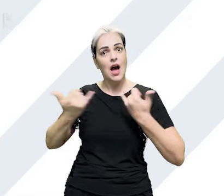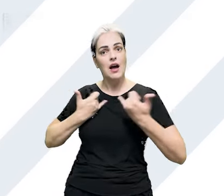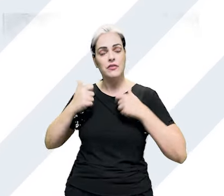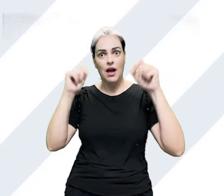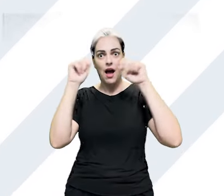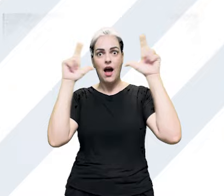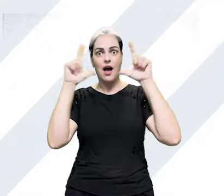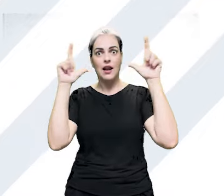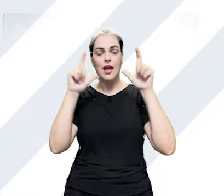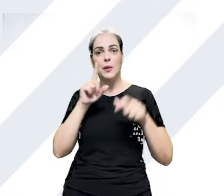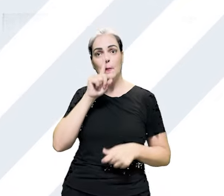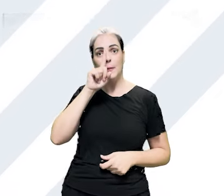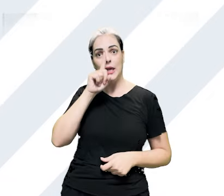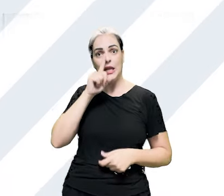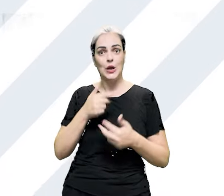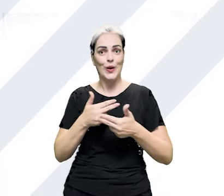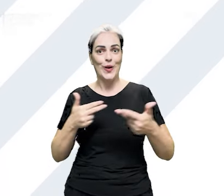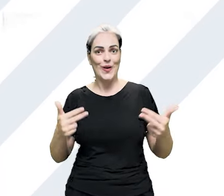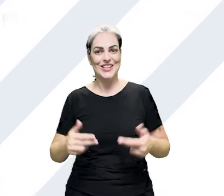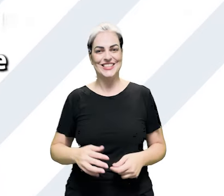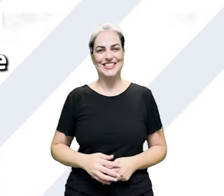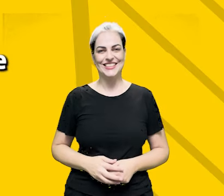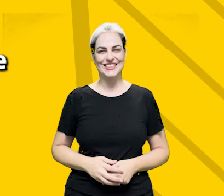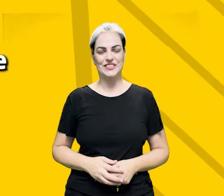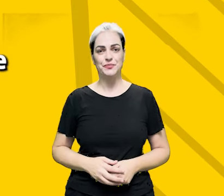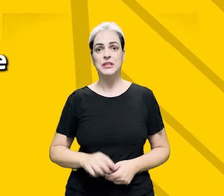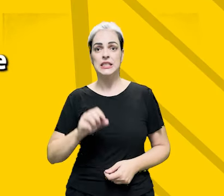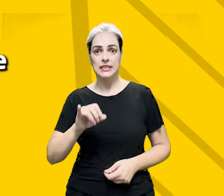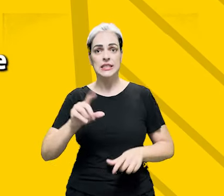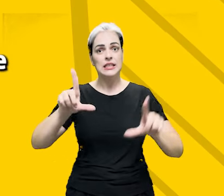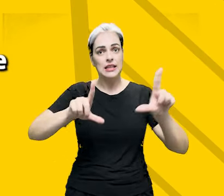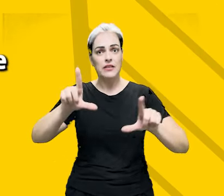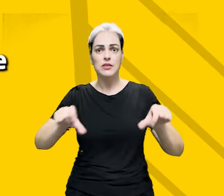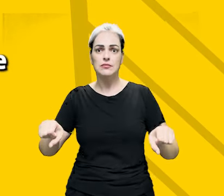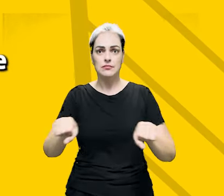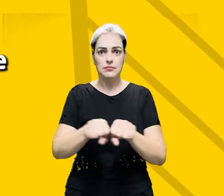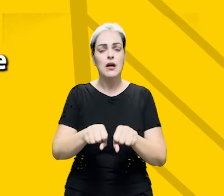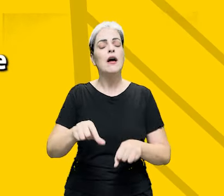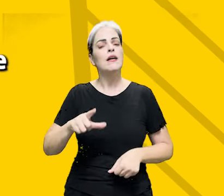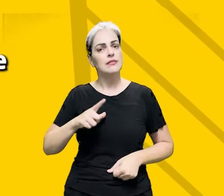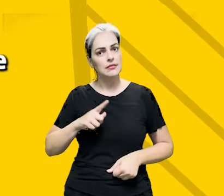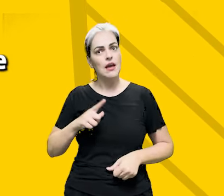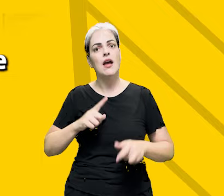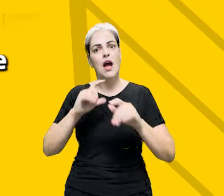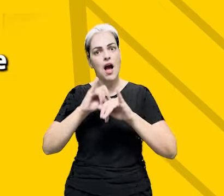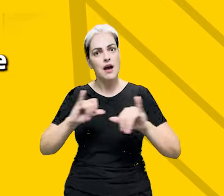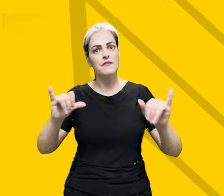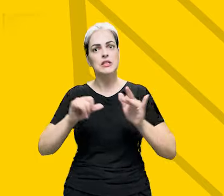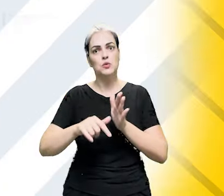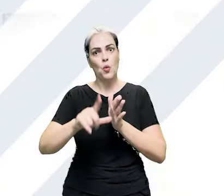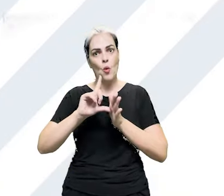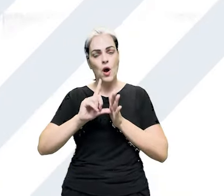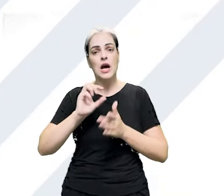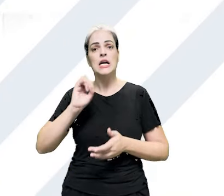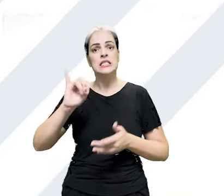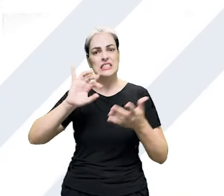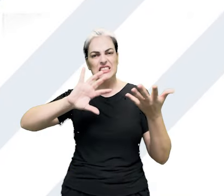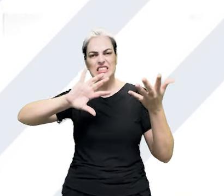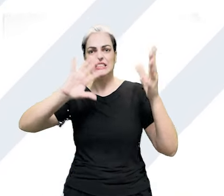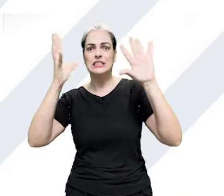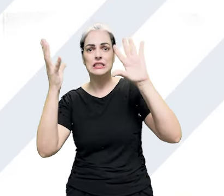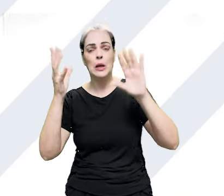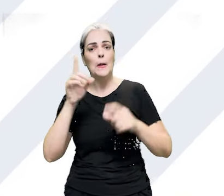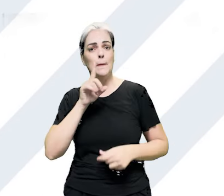e informações sobre possíveis áreas afetadas. Na TV por assinatura, o serviço informa previamente sobre a ocorrência